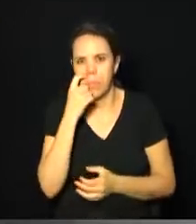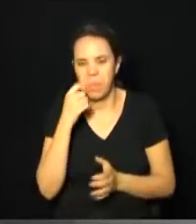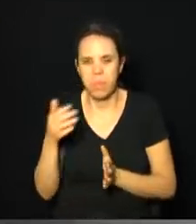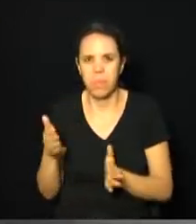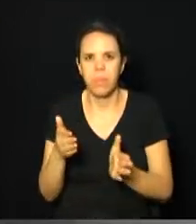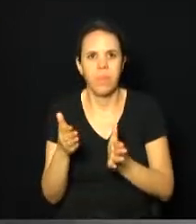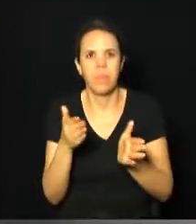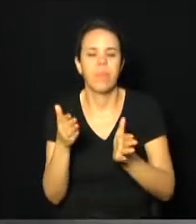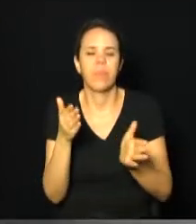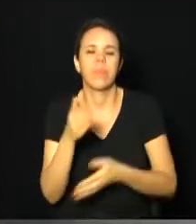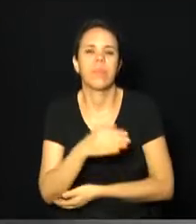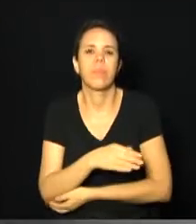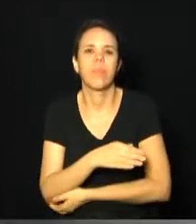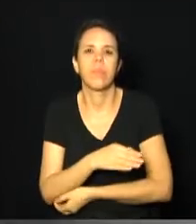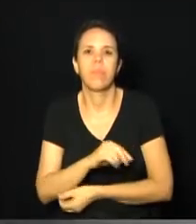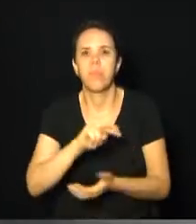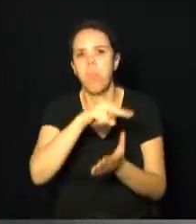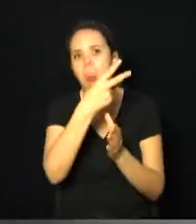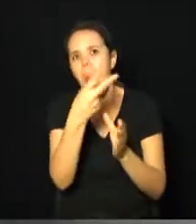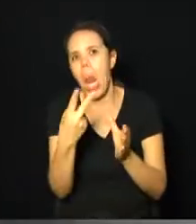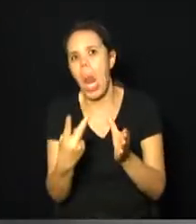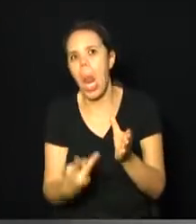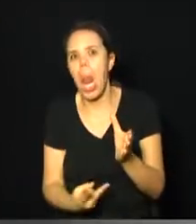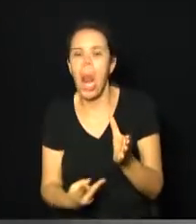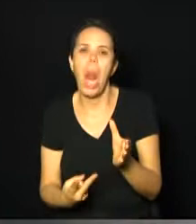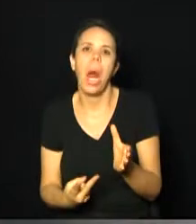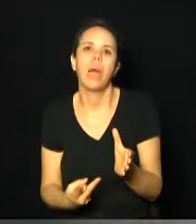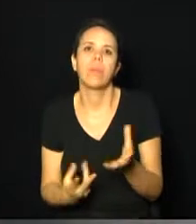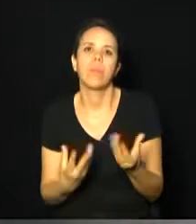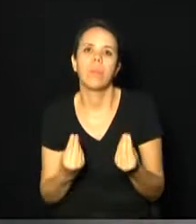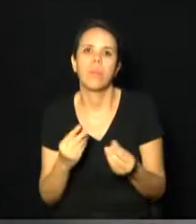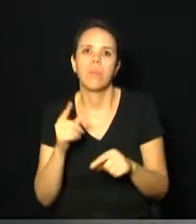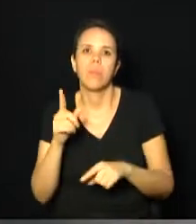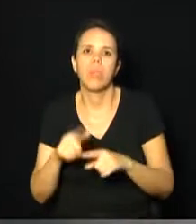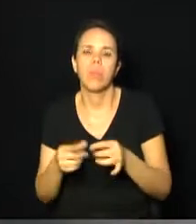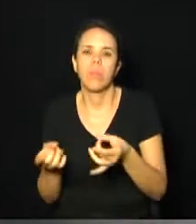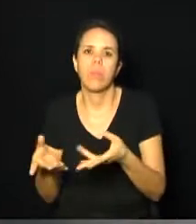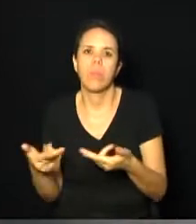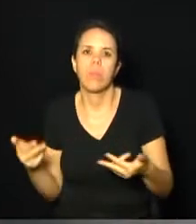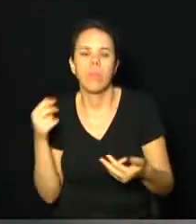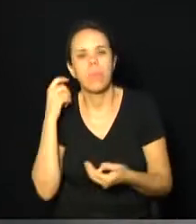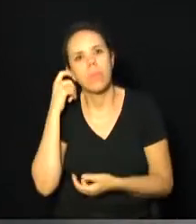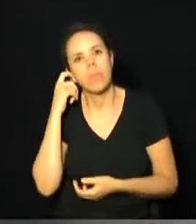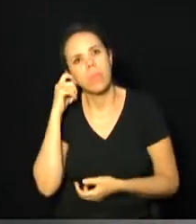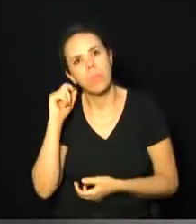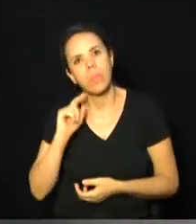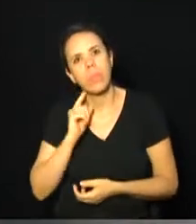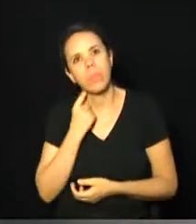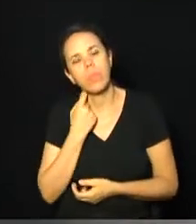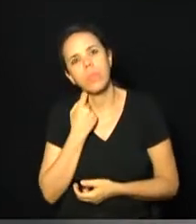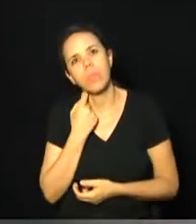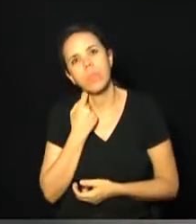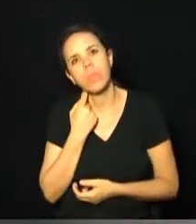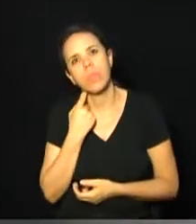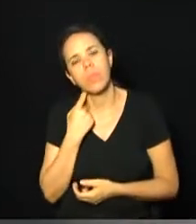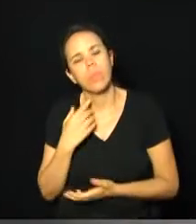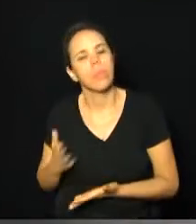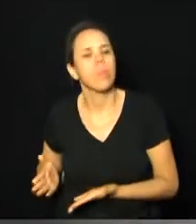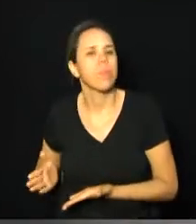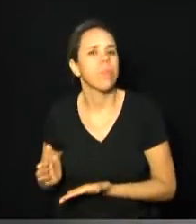e se afogam, deixam muito material, lixo para ser